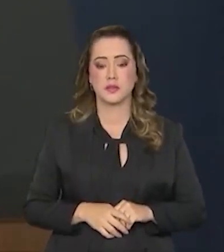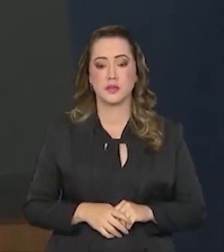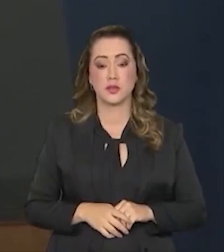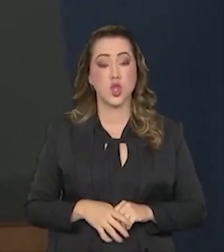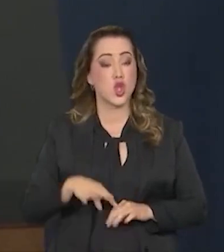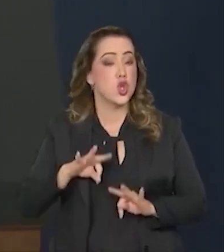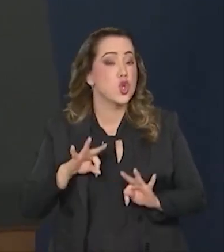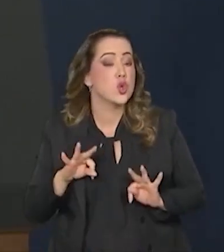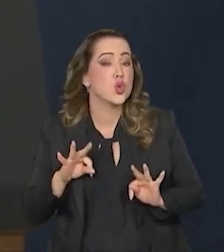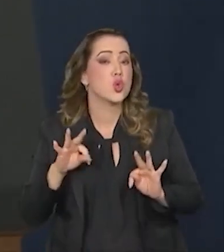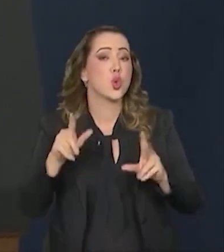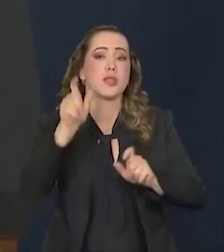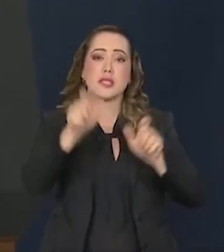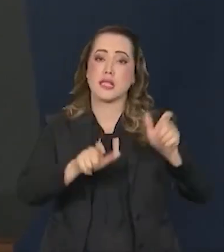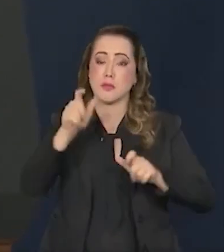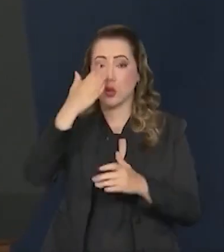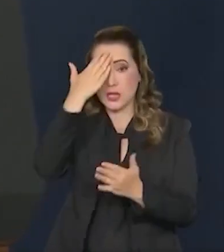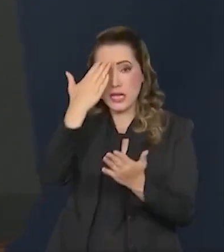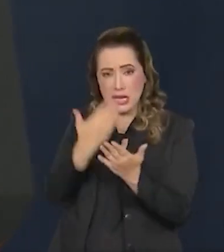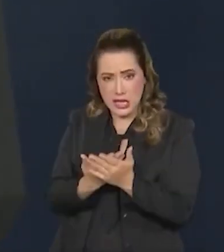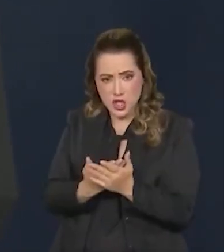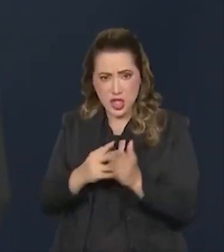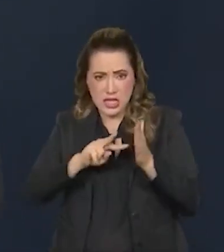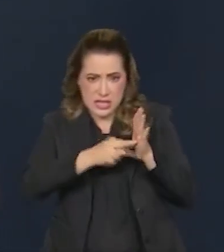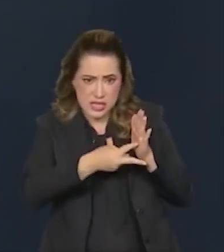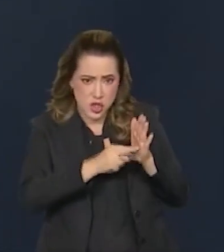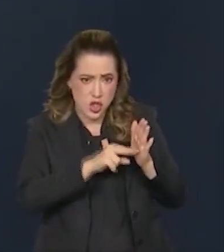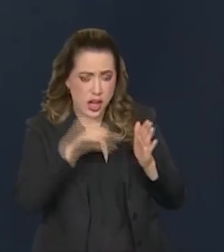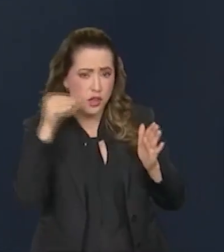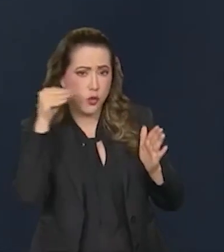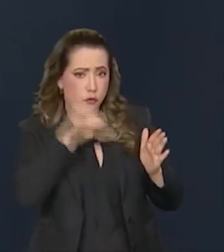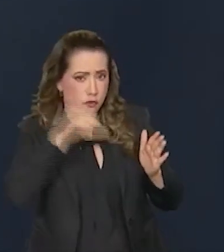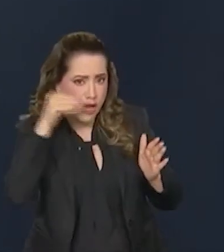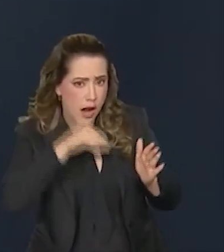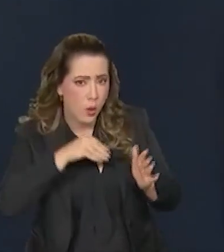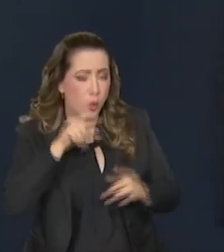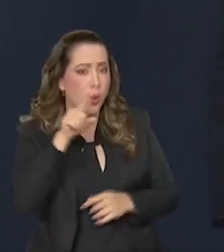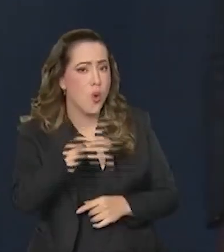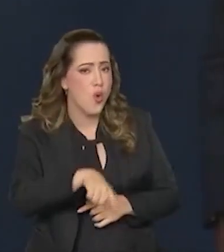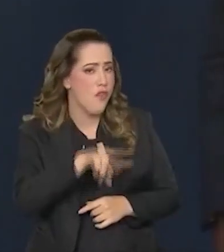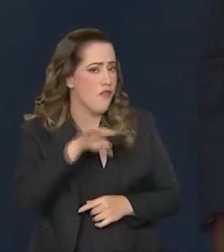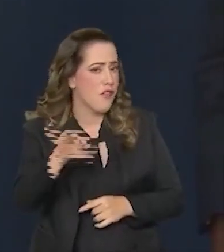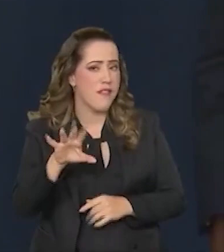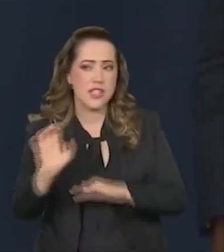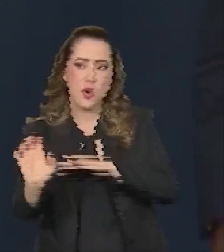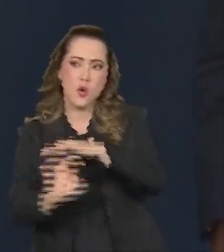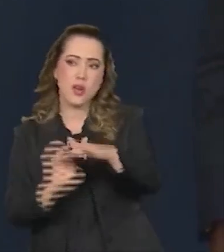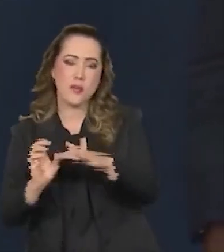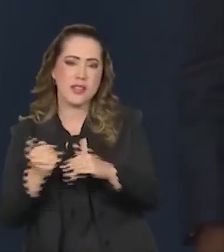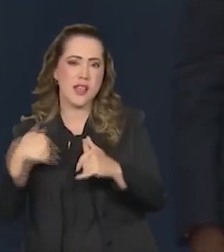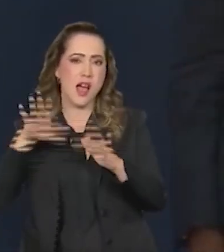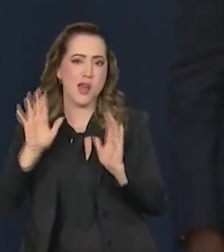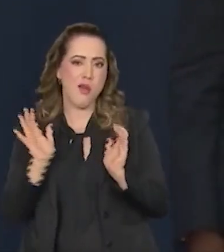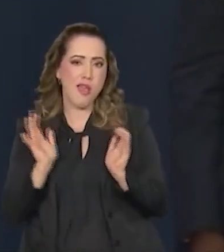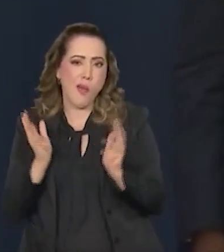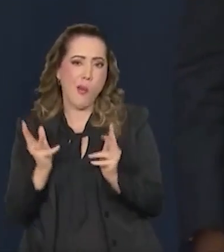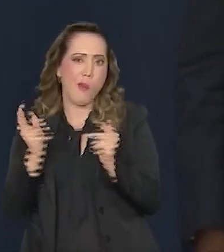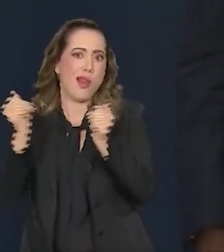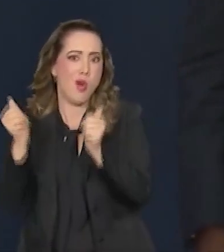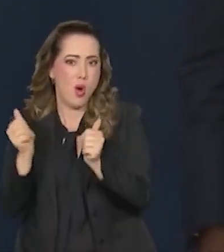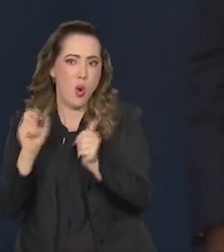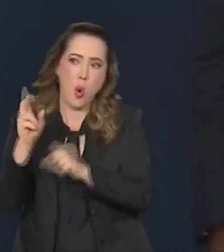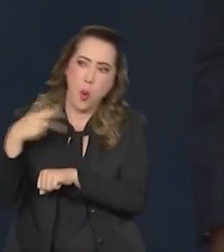que acreditam que sindicato fraco vai fazer com que o empresário ganhe mais, que o país fique